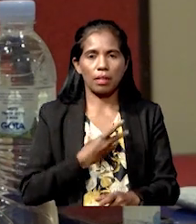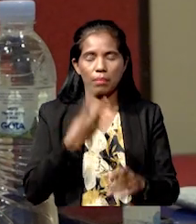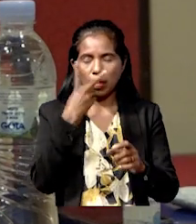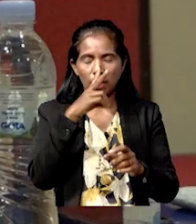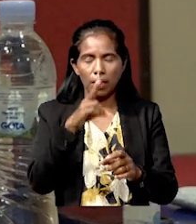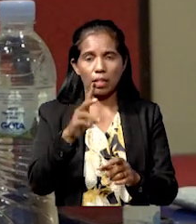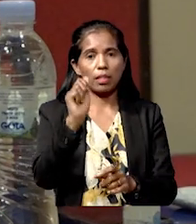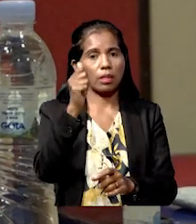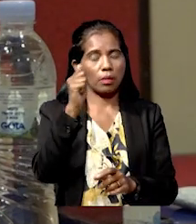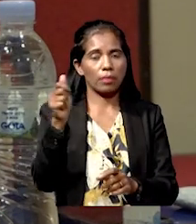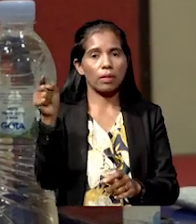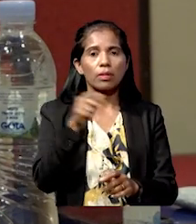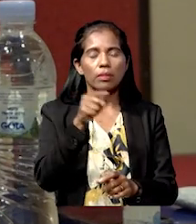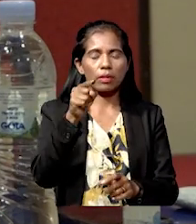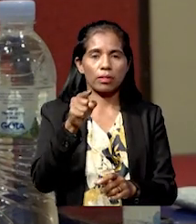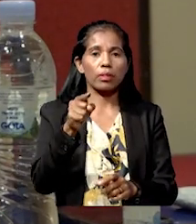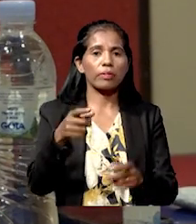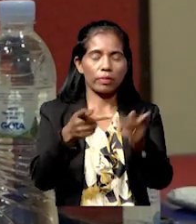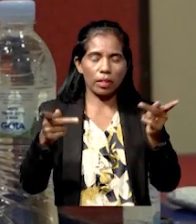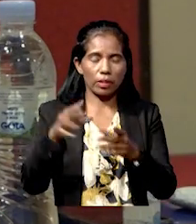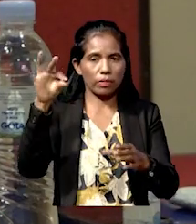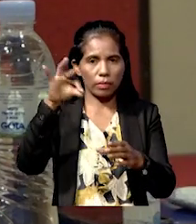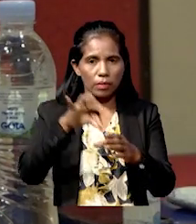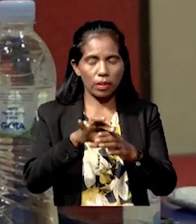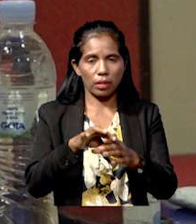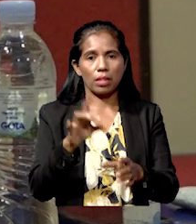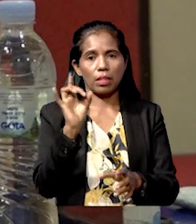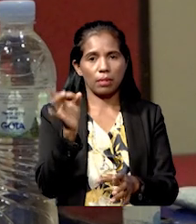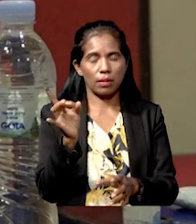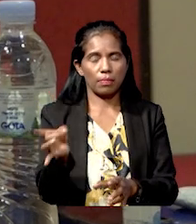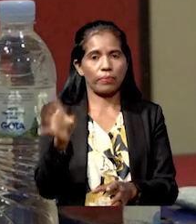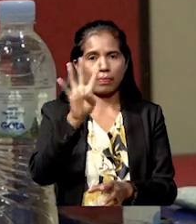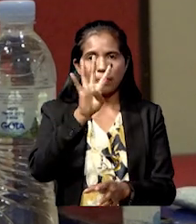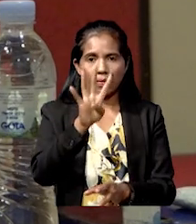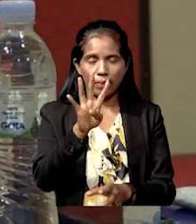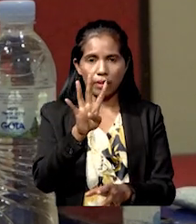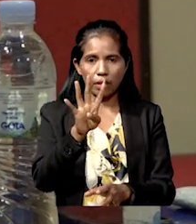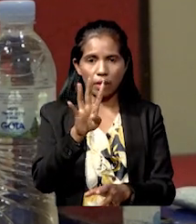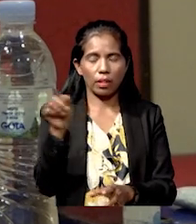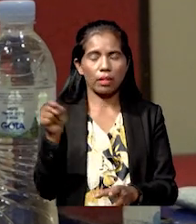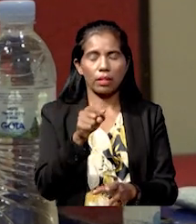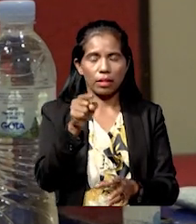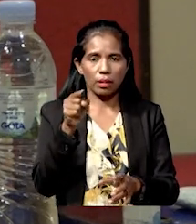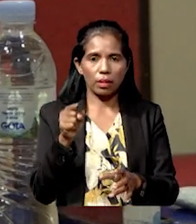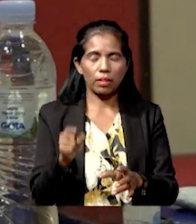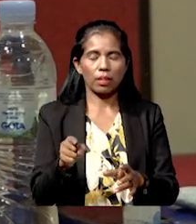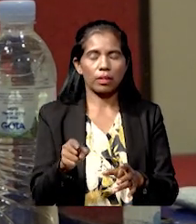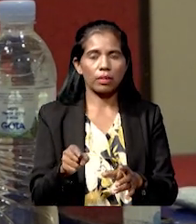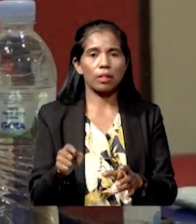votação, fazendo assim 84 centros, correspondentes a um total